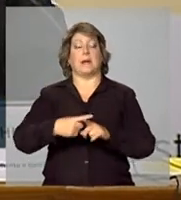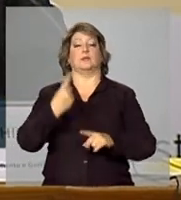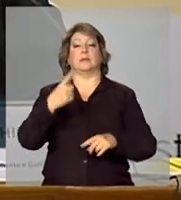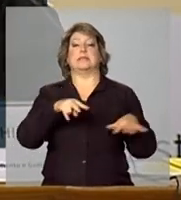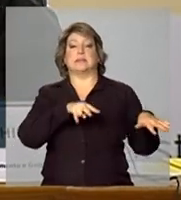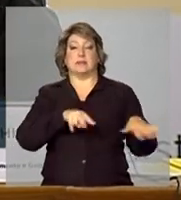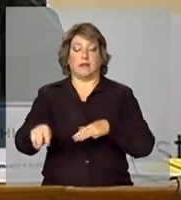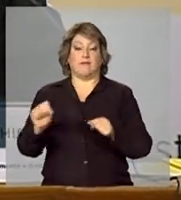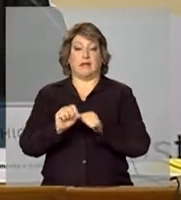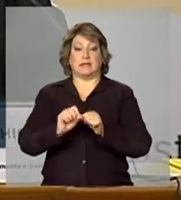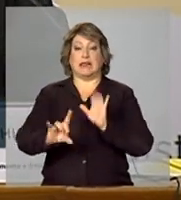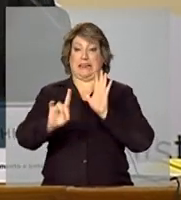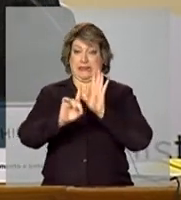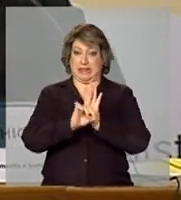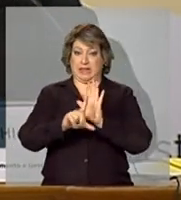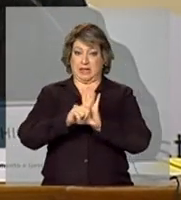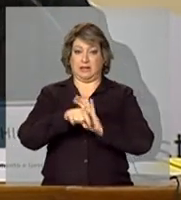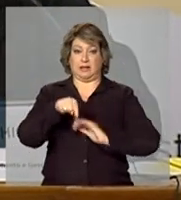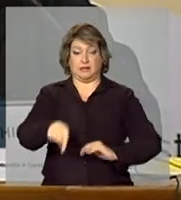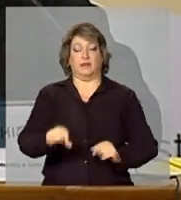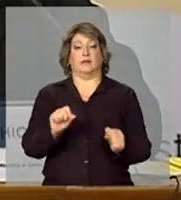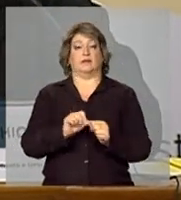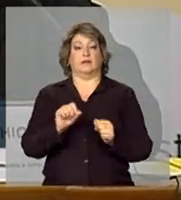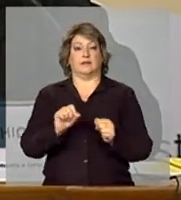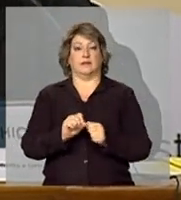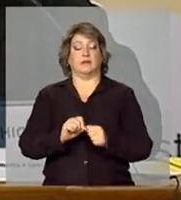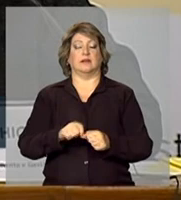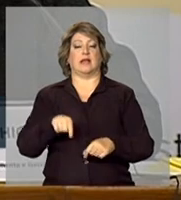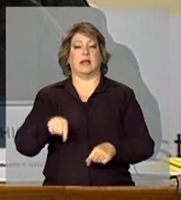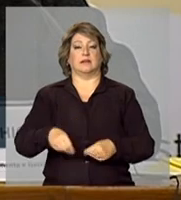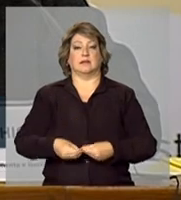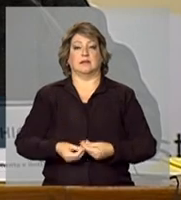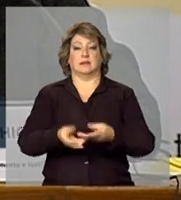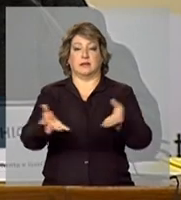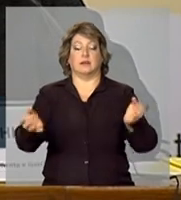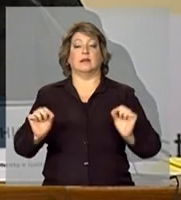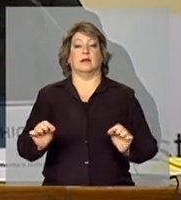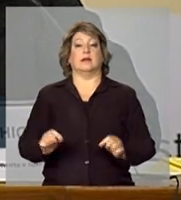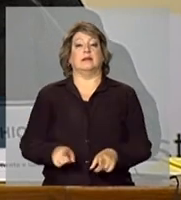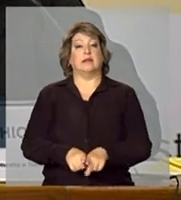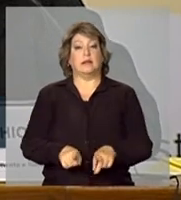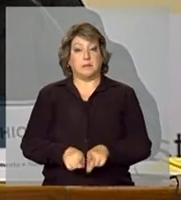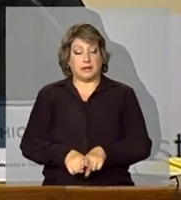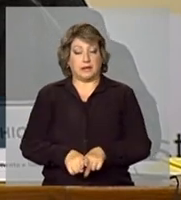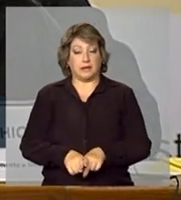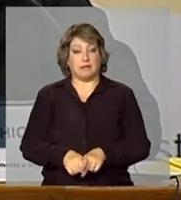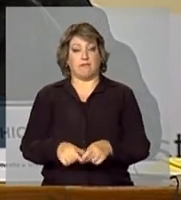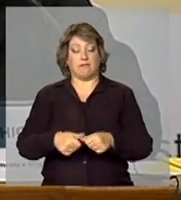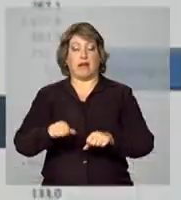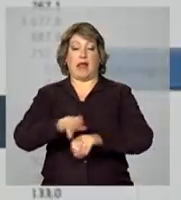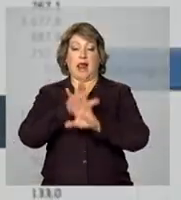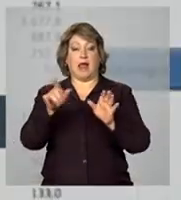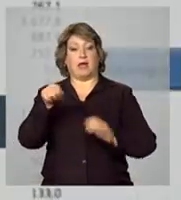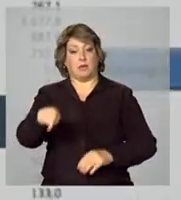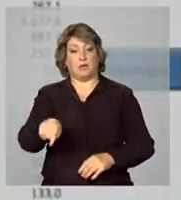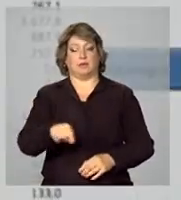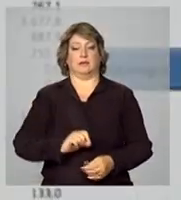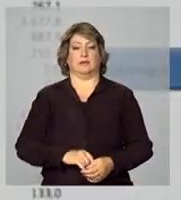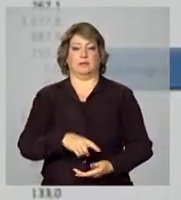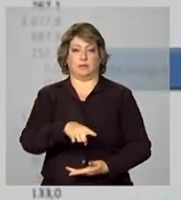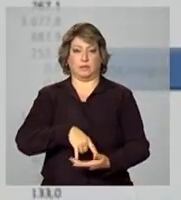relatório o Decreto que estabelece essa Distribuição e ali já também fica claro